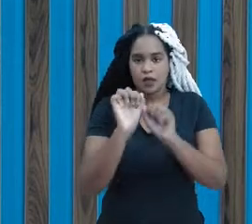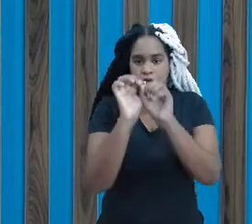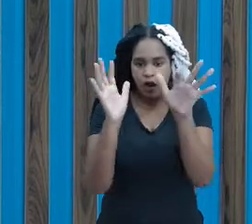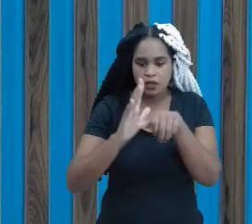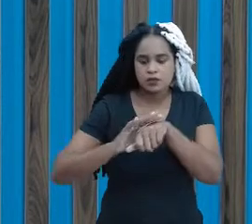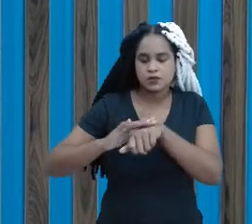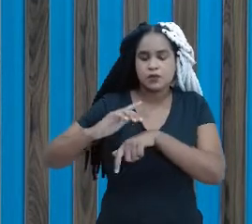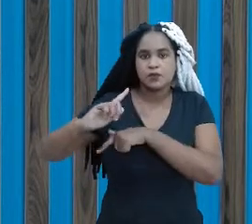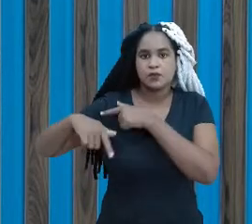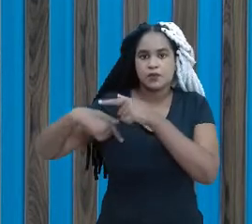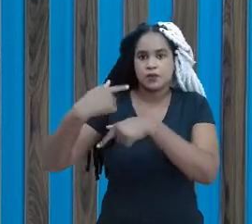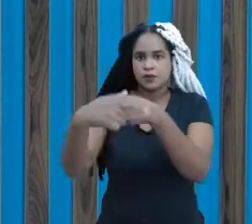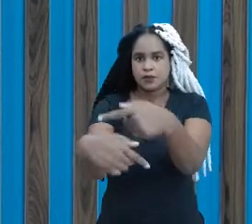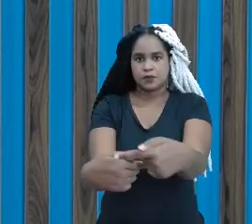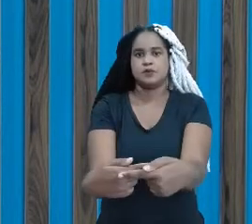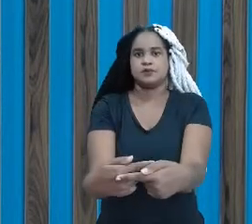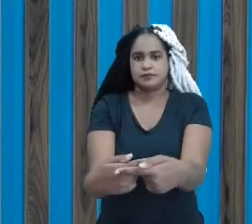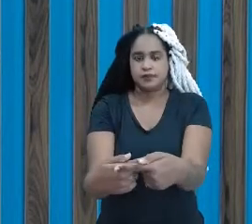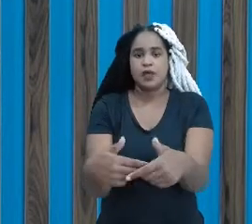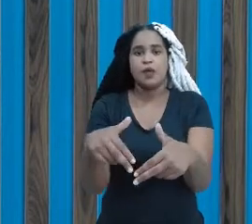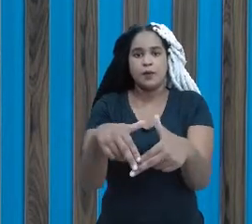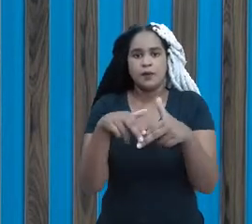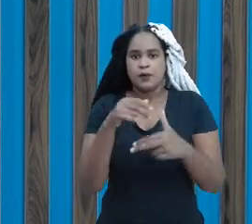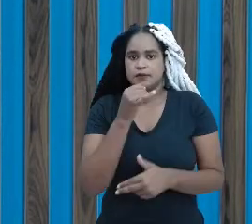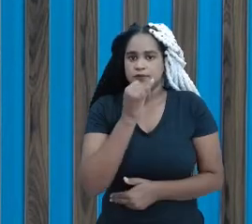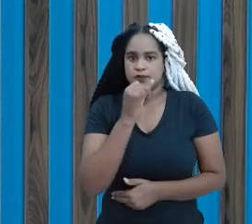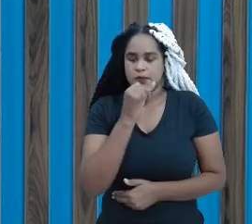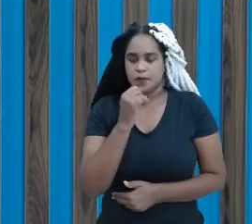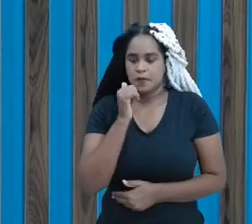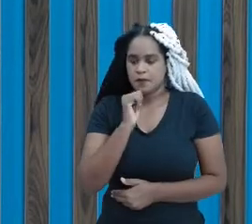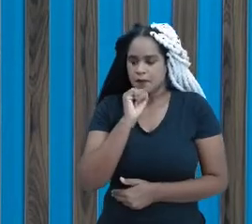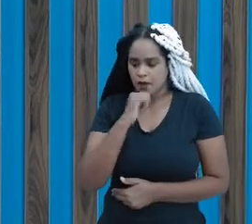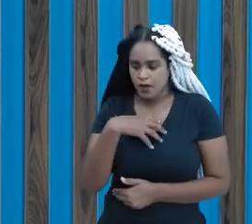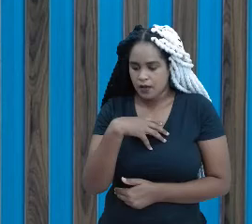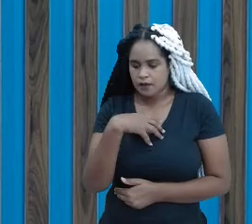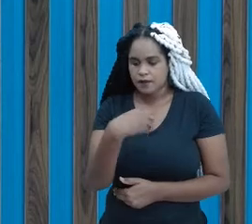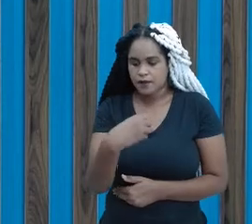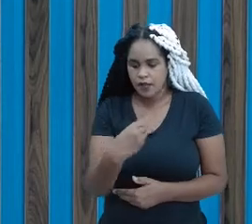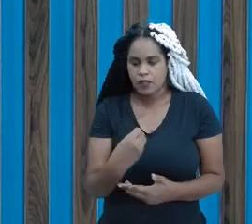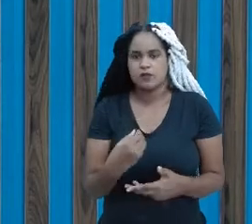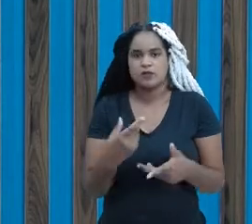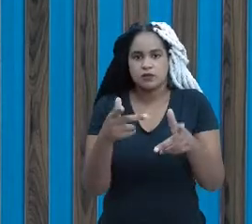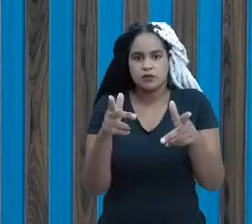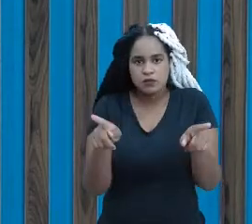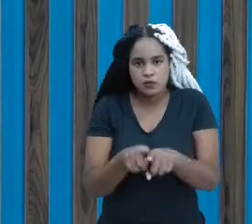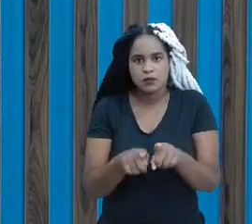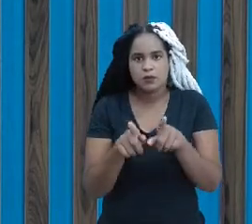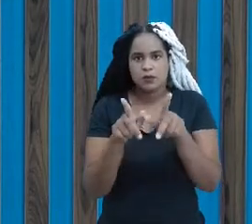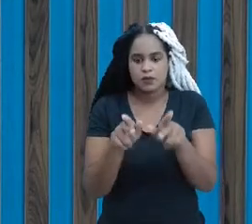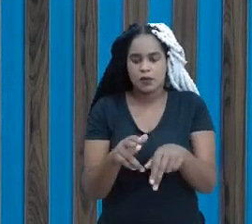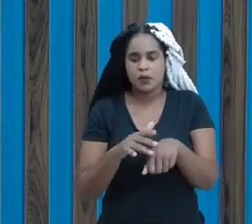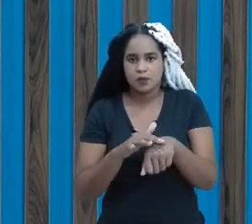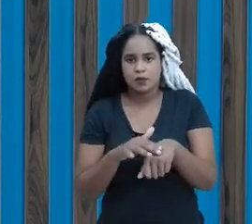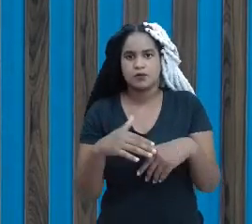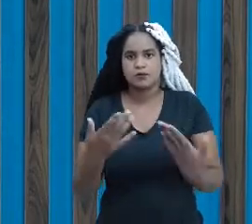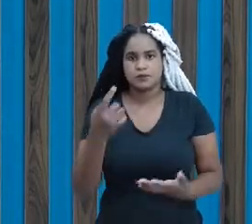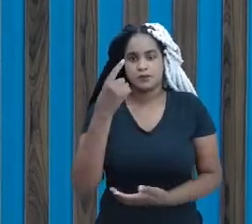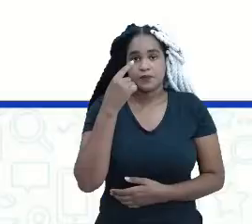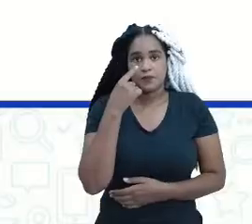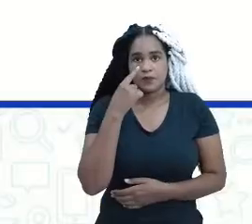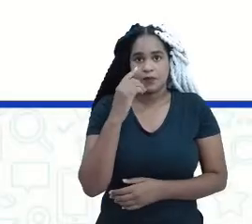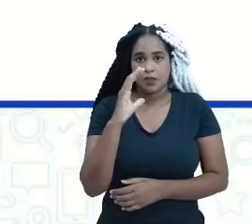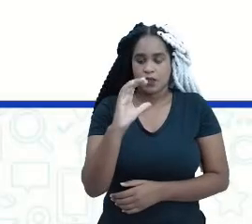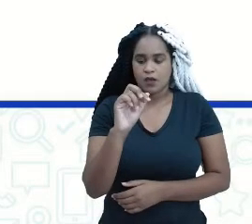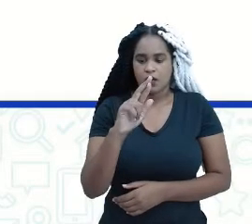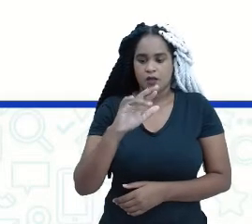Das doenças que são passadas pela herança genética, tá certo? Então, ó, o cariótipo é o quê, prof?